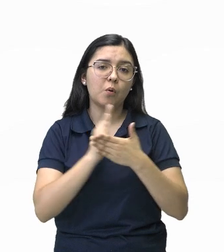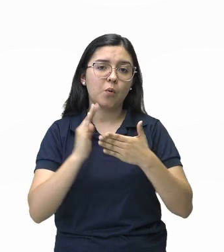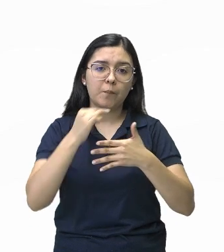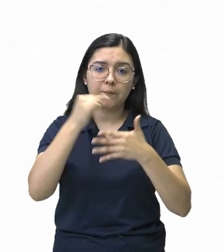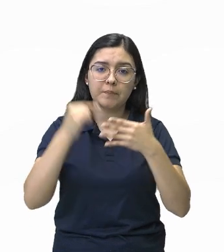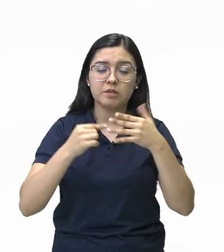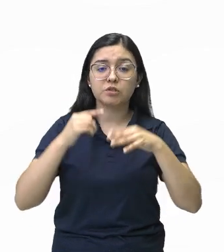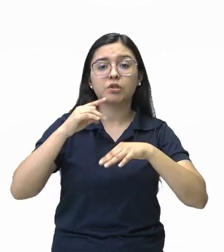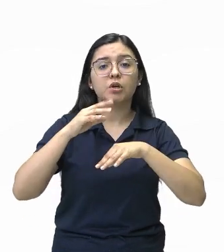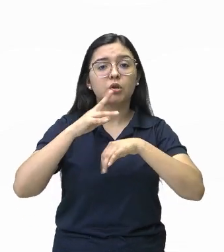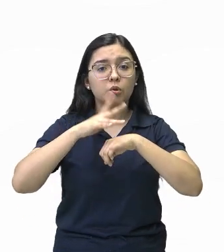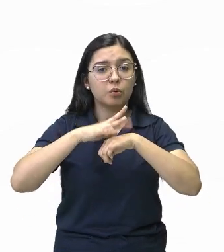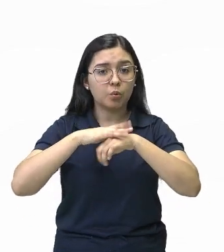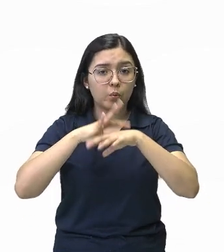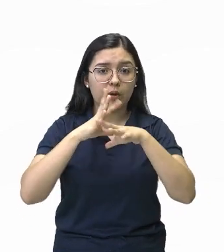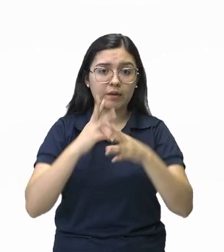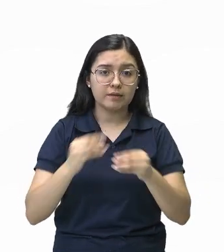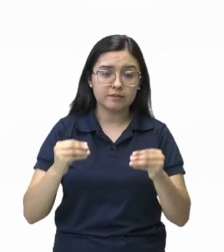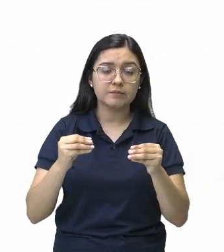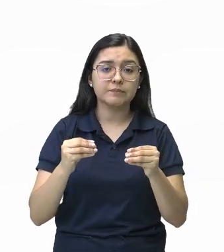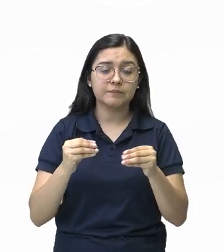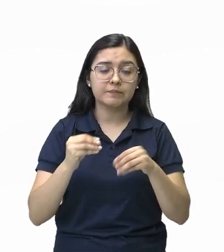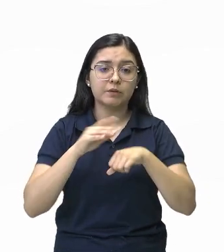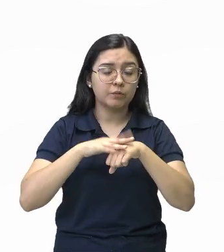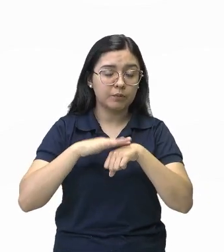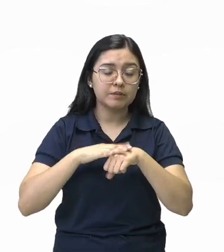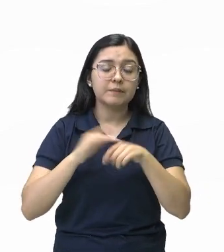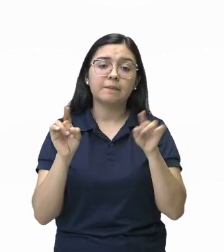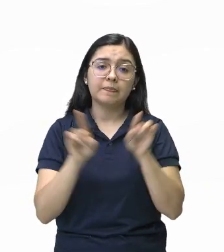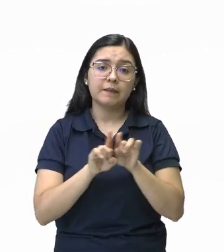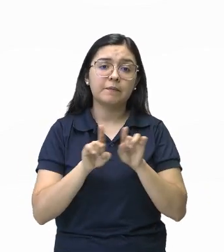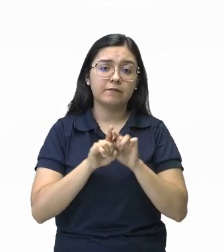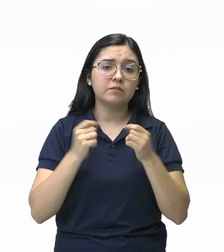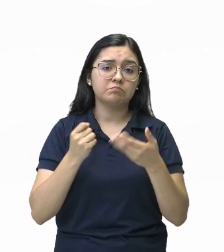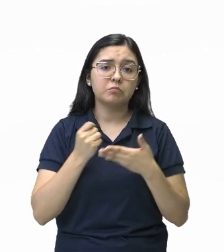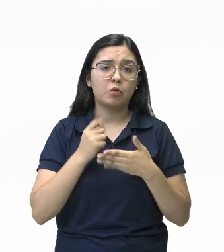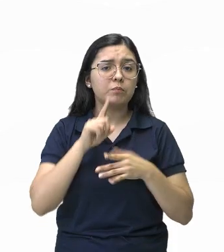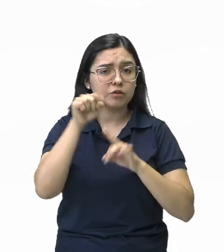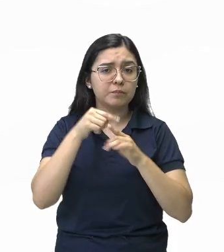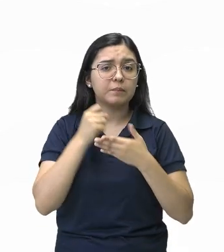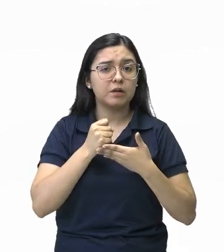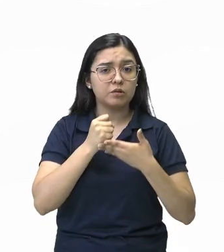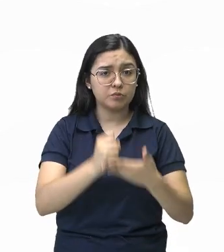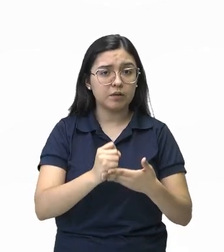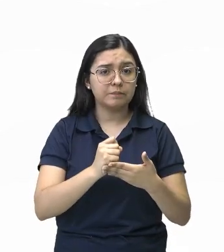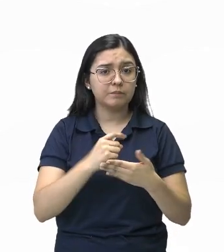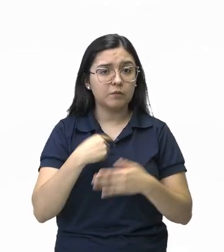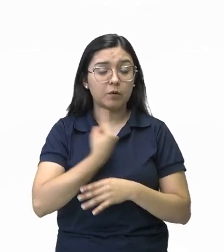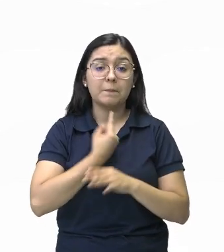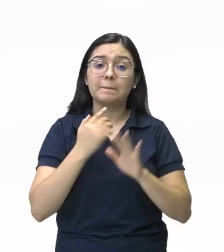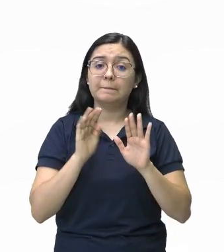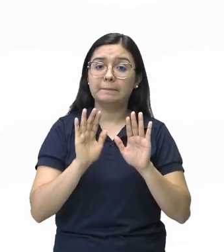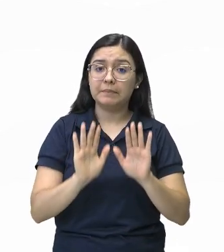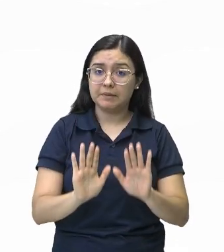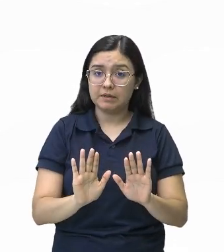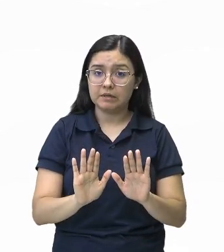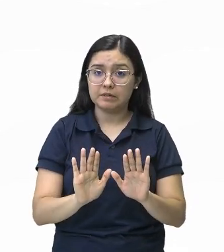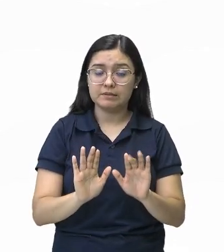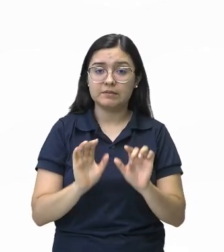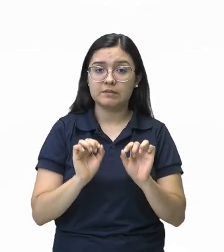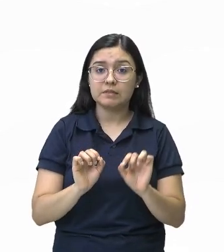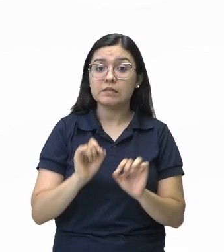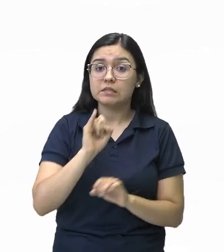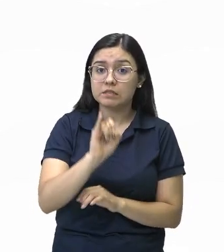ou distúrbios. E eles vieram realmente para melhorar a nossa qualidade de vida. Porém, né, o